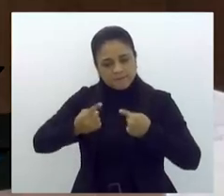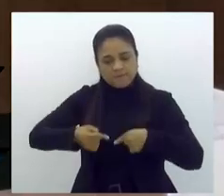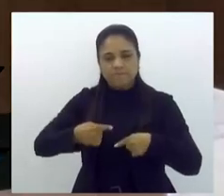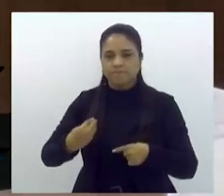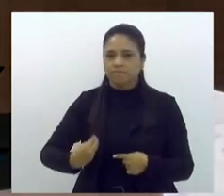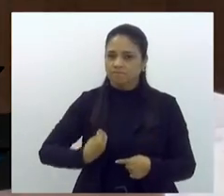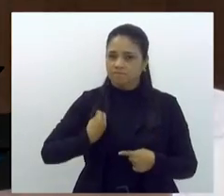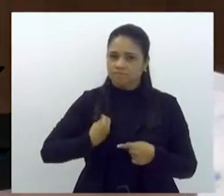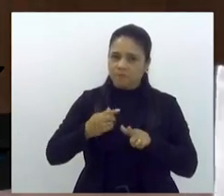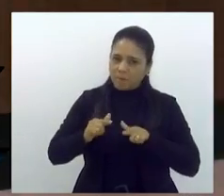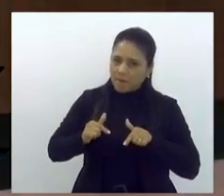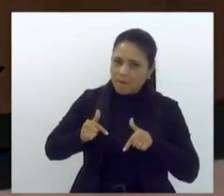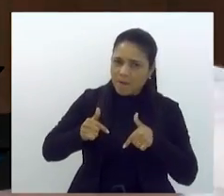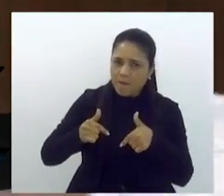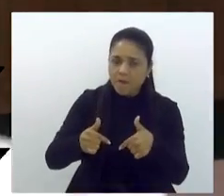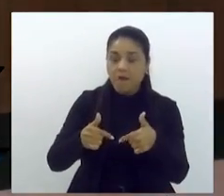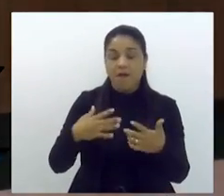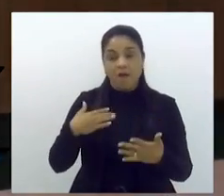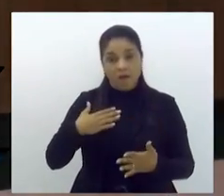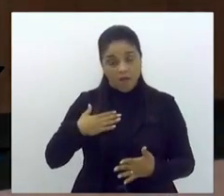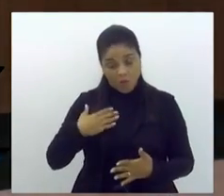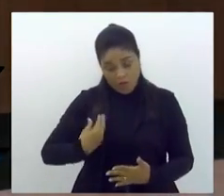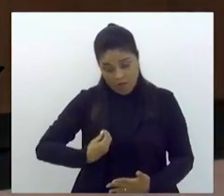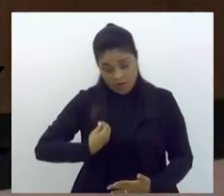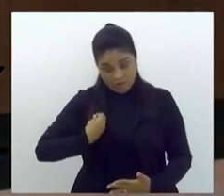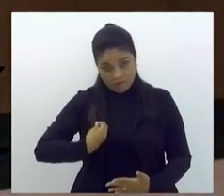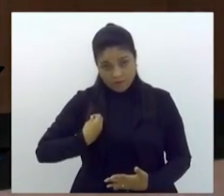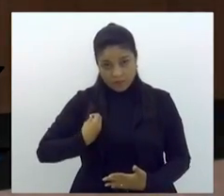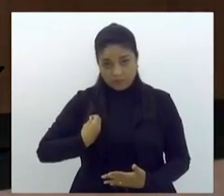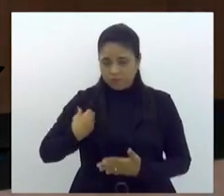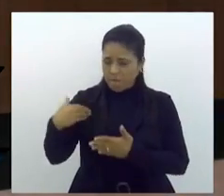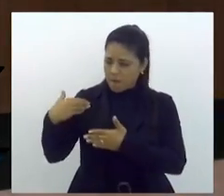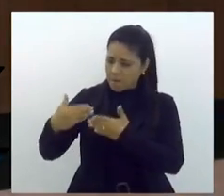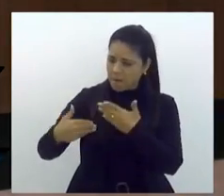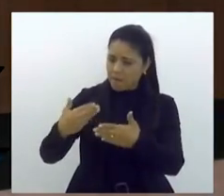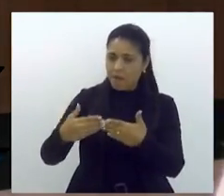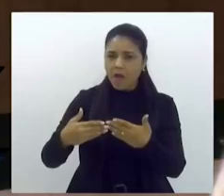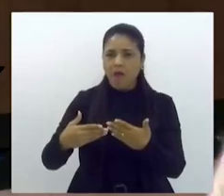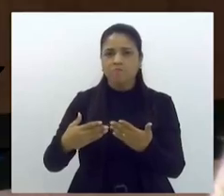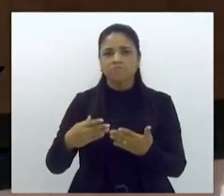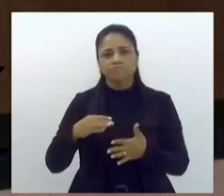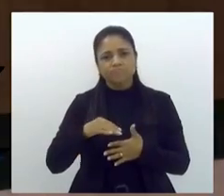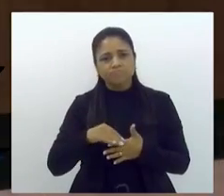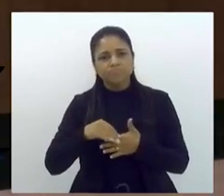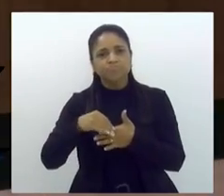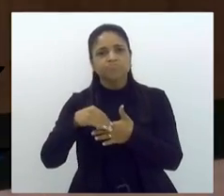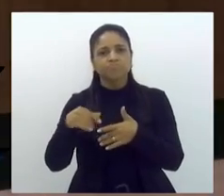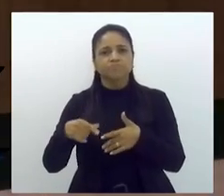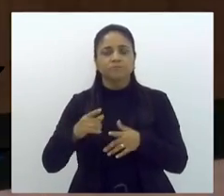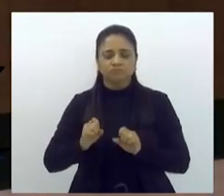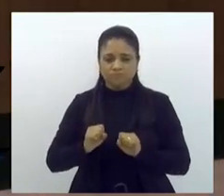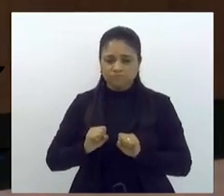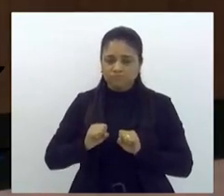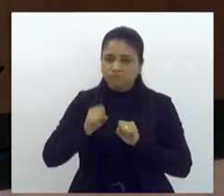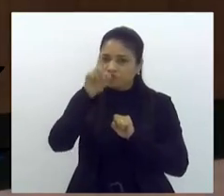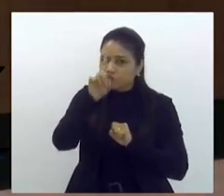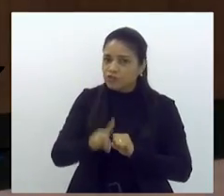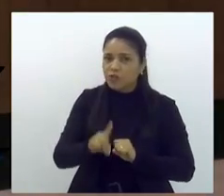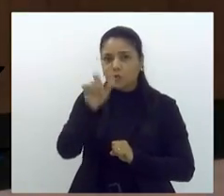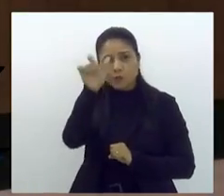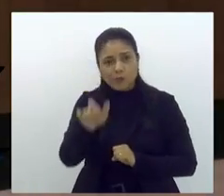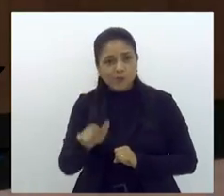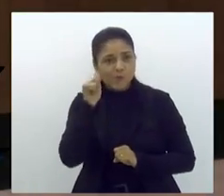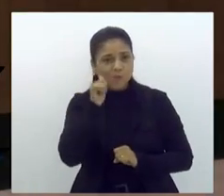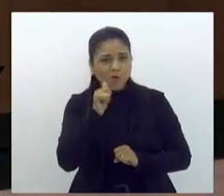mas eu a vida toda foi uma militante pelos direitos das mulheres deputados Chico Machado